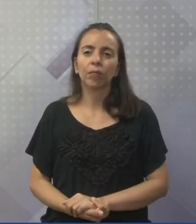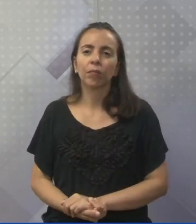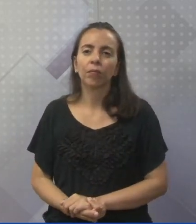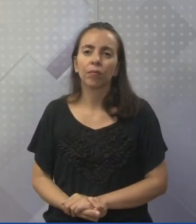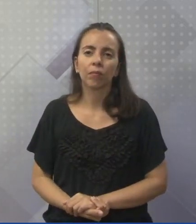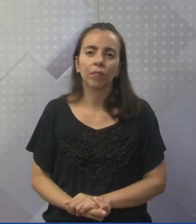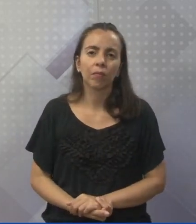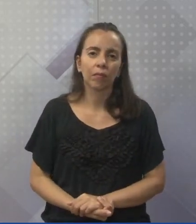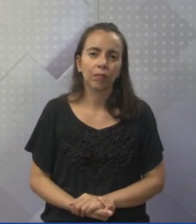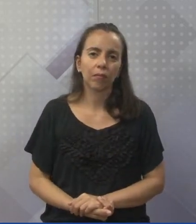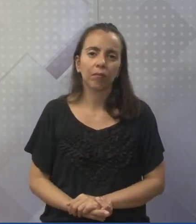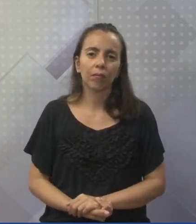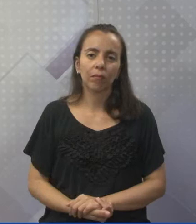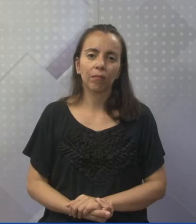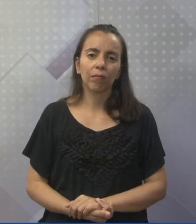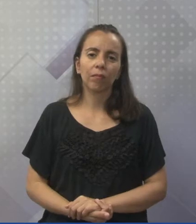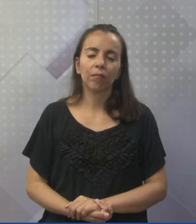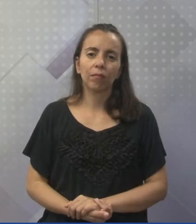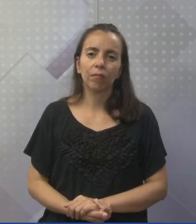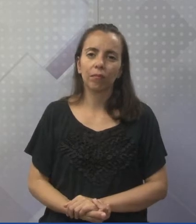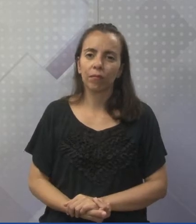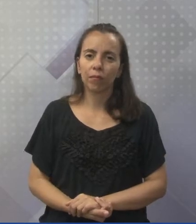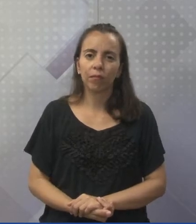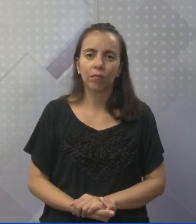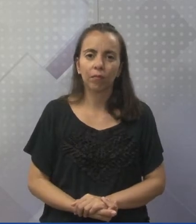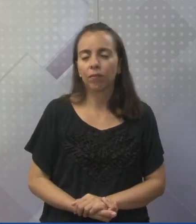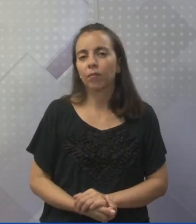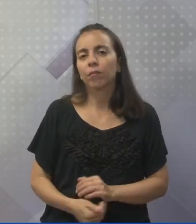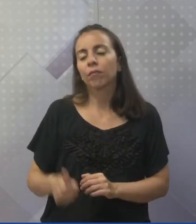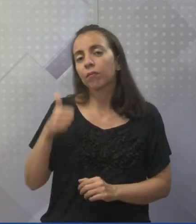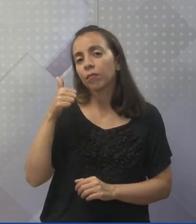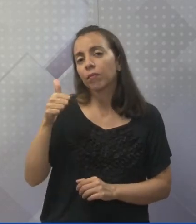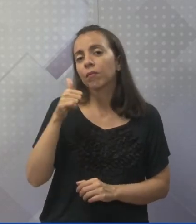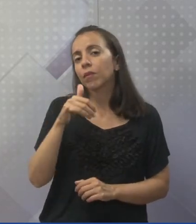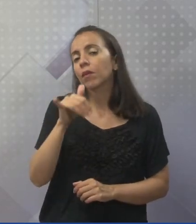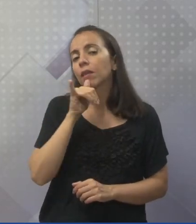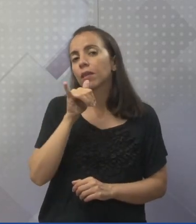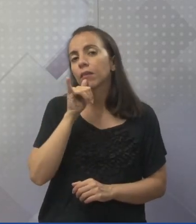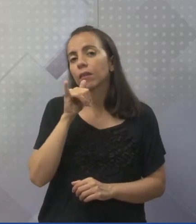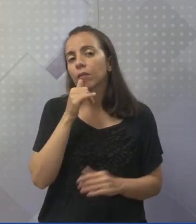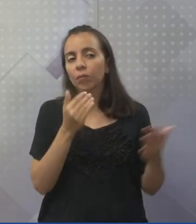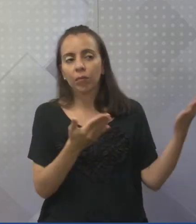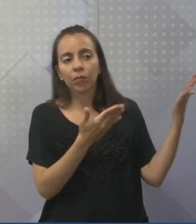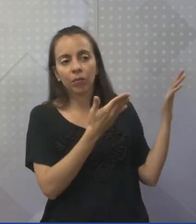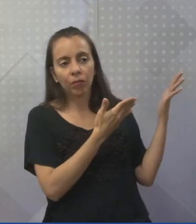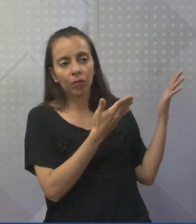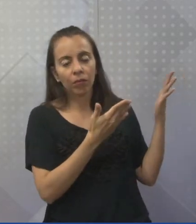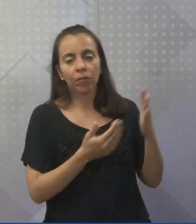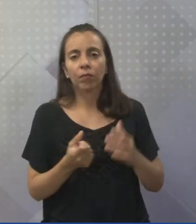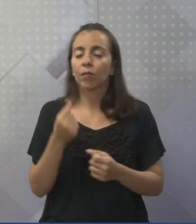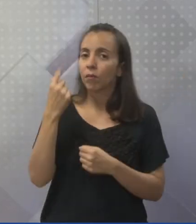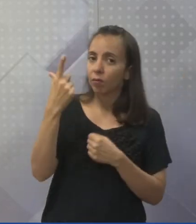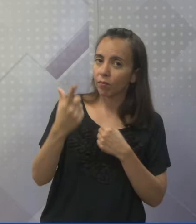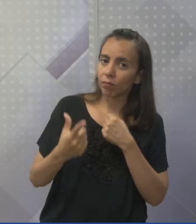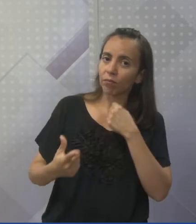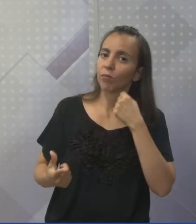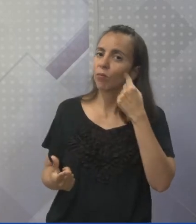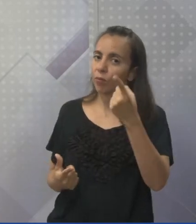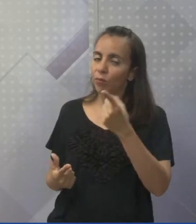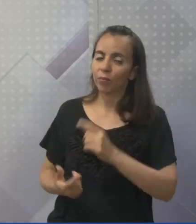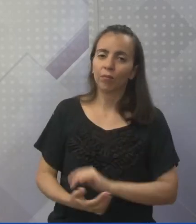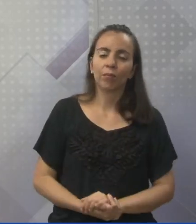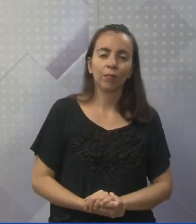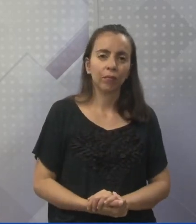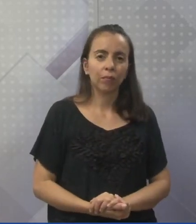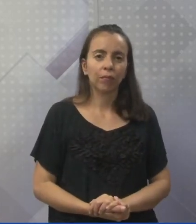If, plus, were, plus, would. Esse é o primeiro modelo de condição hipotética. O segundo exemplo.